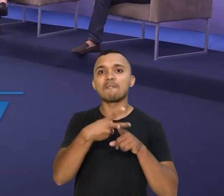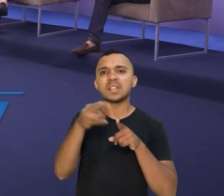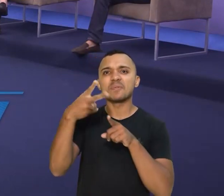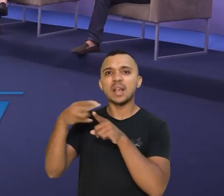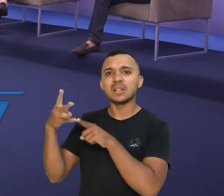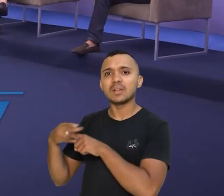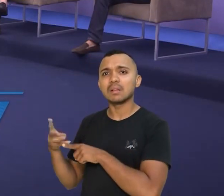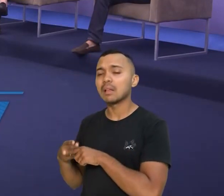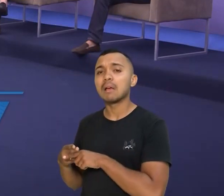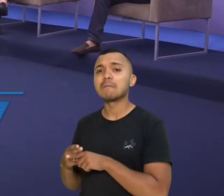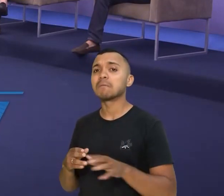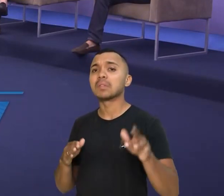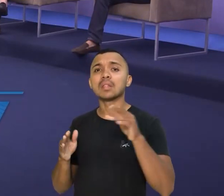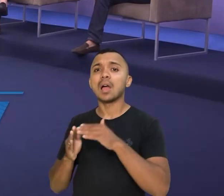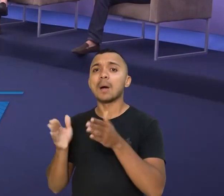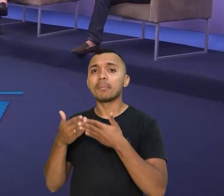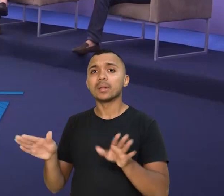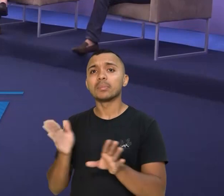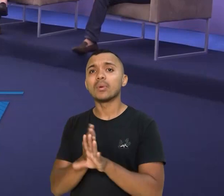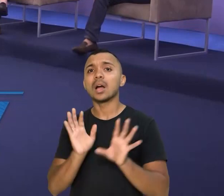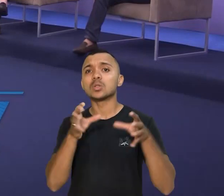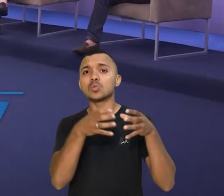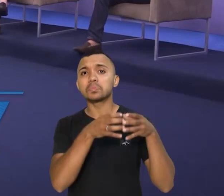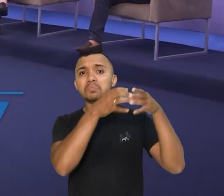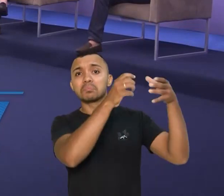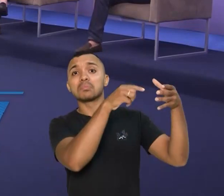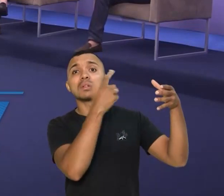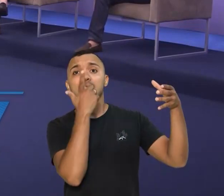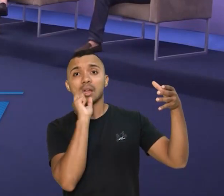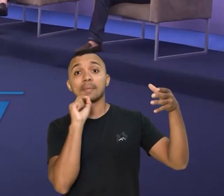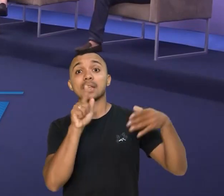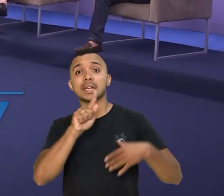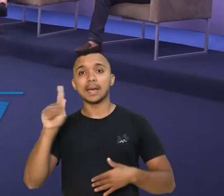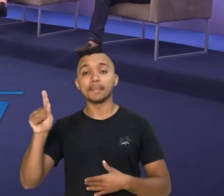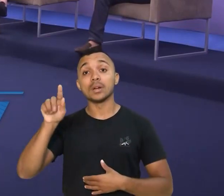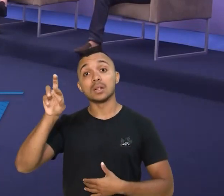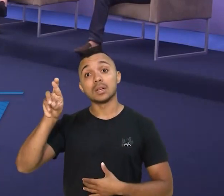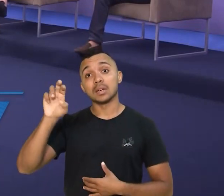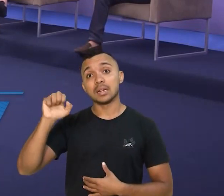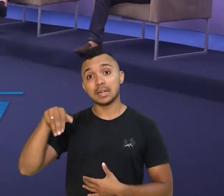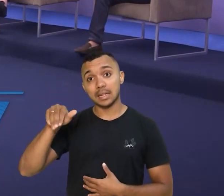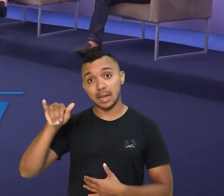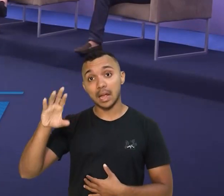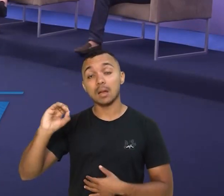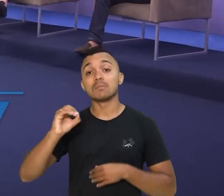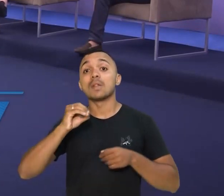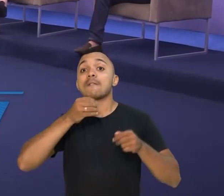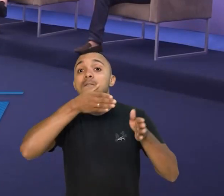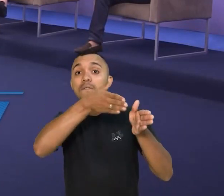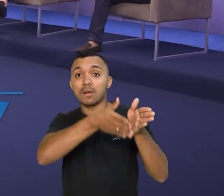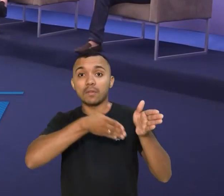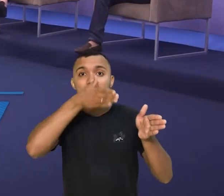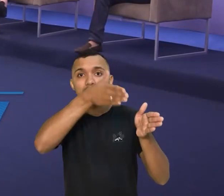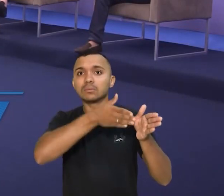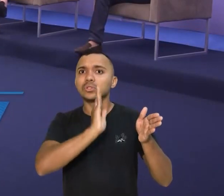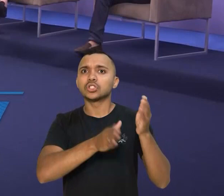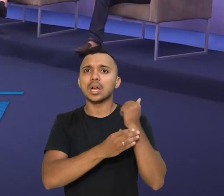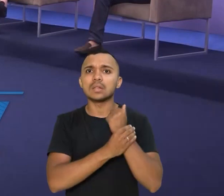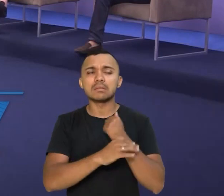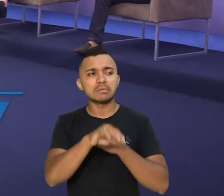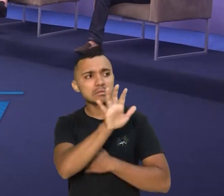foi desclassificado por um gigante do futebol. Não, mas eu não estou tirando o mérito, não. Ele está, parece-me que,